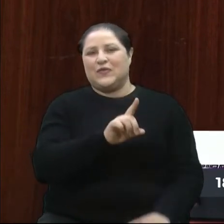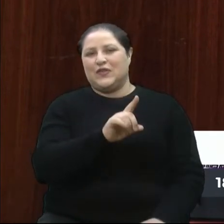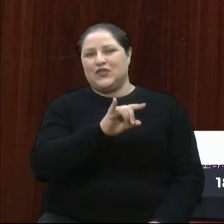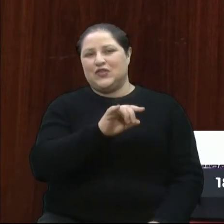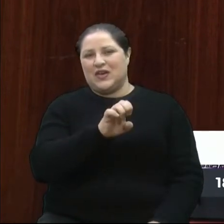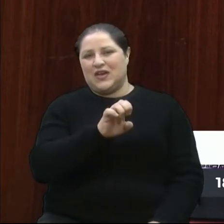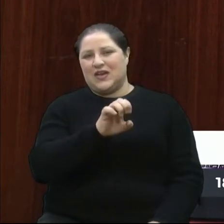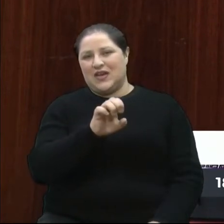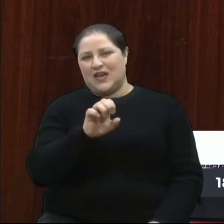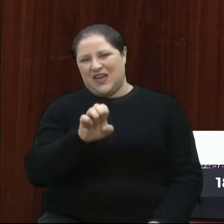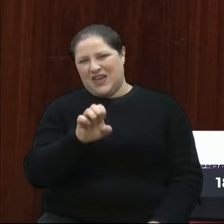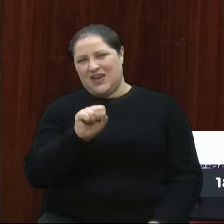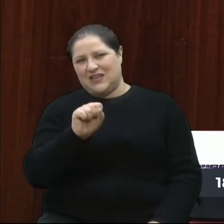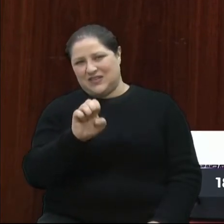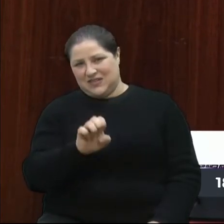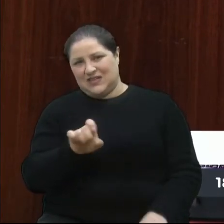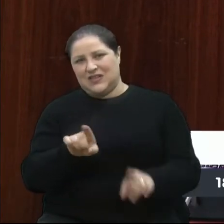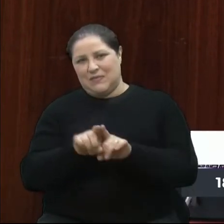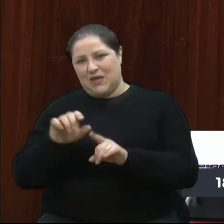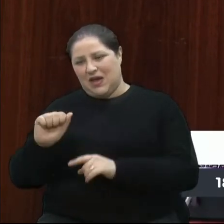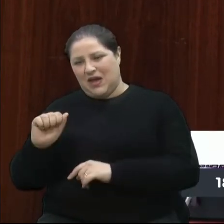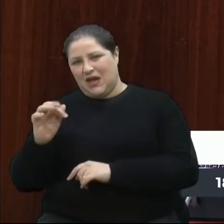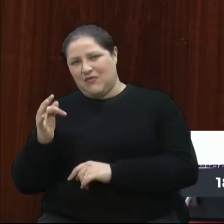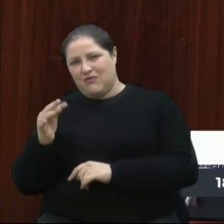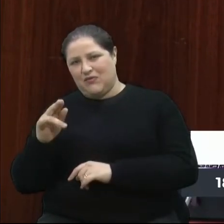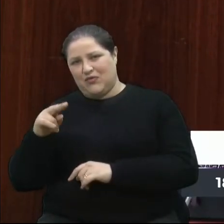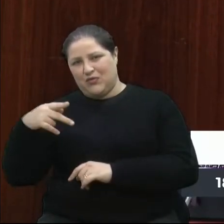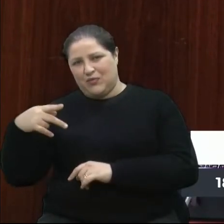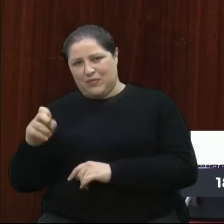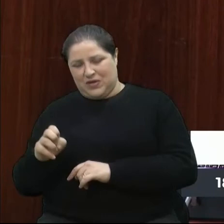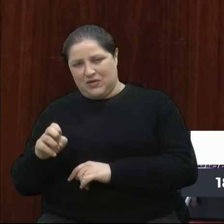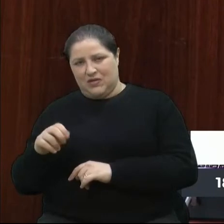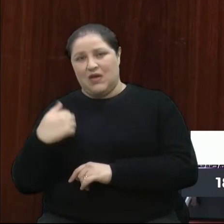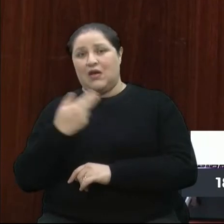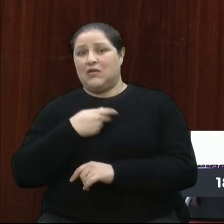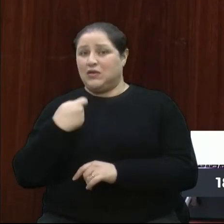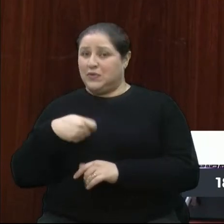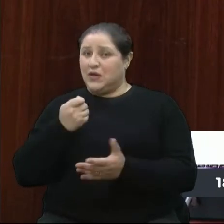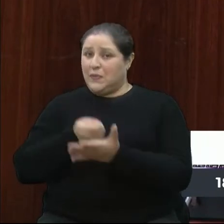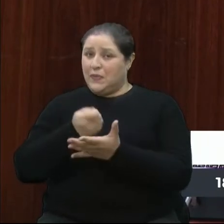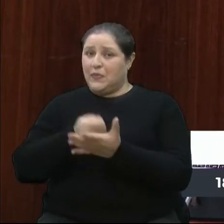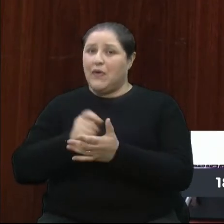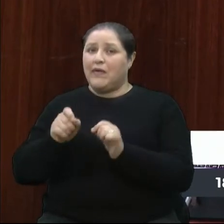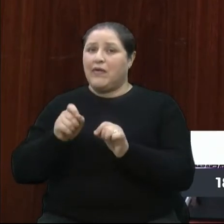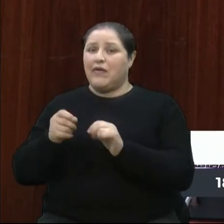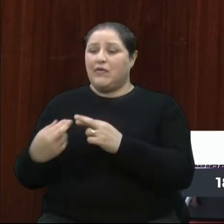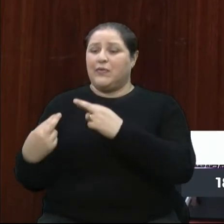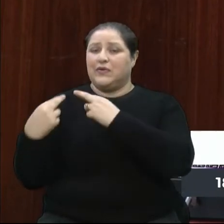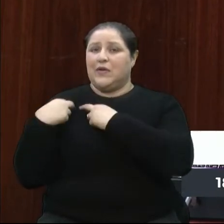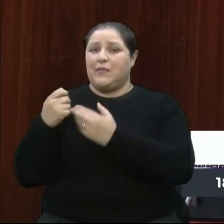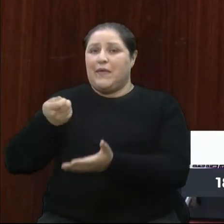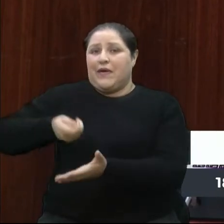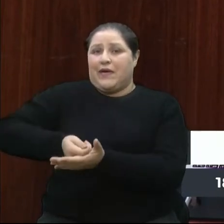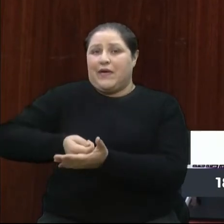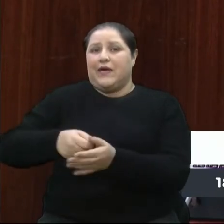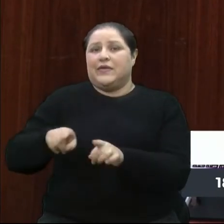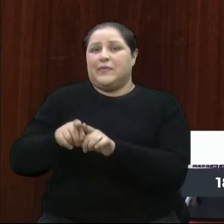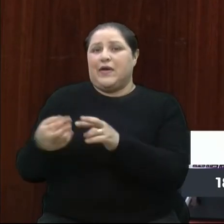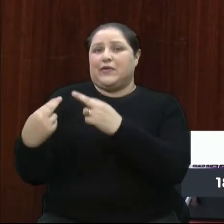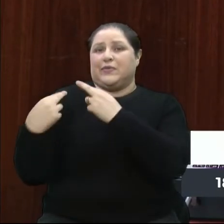Então, nós temos que realmente cobrar de quem deve pagar e deve a responsabilidade pelo